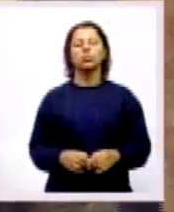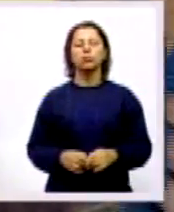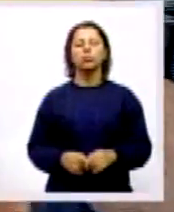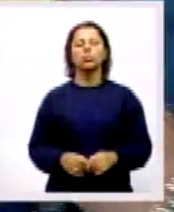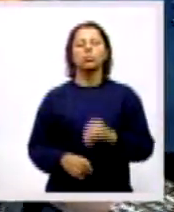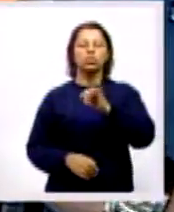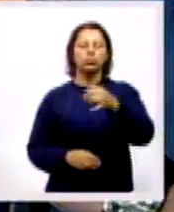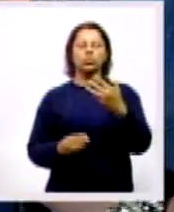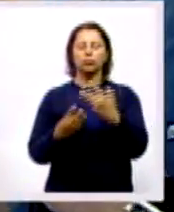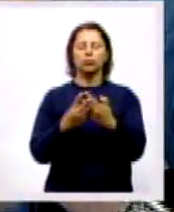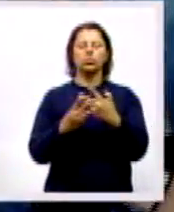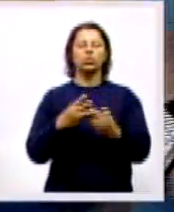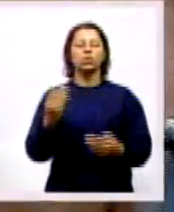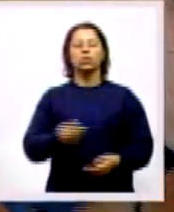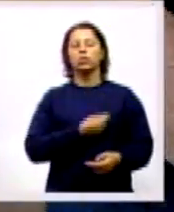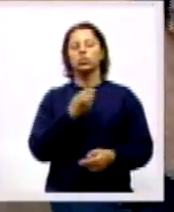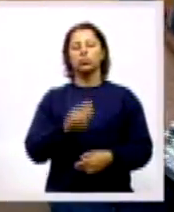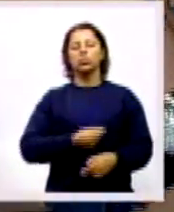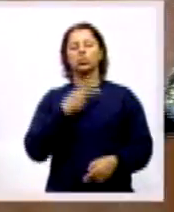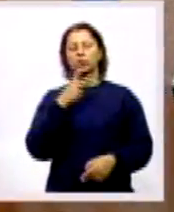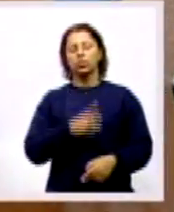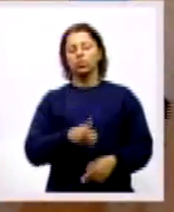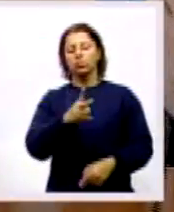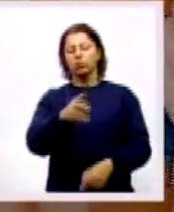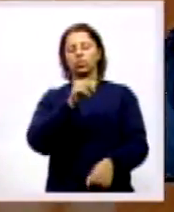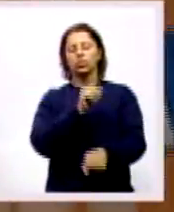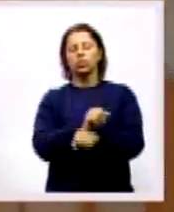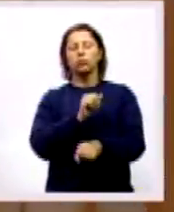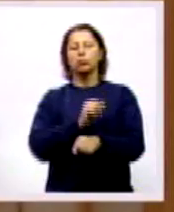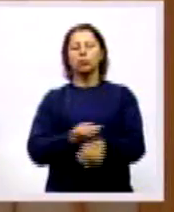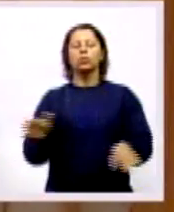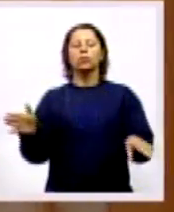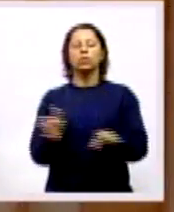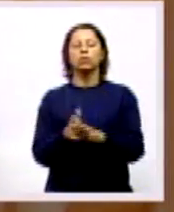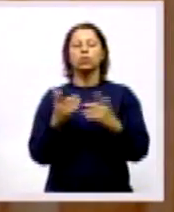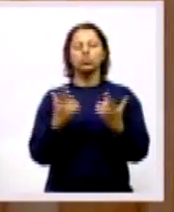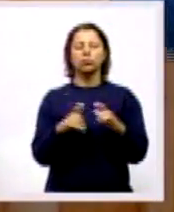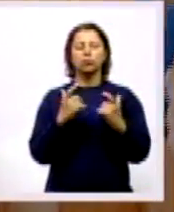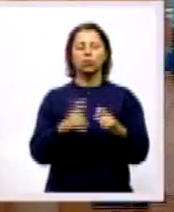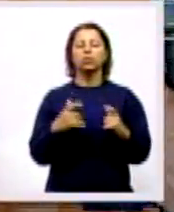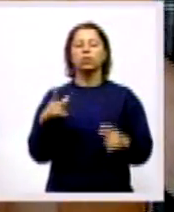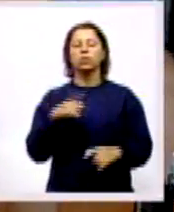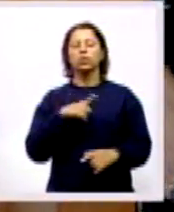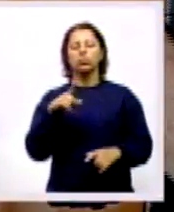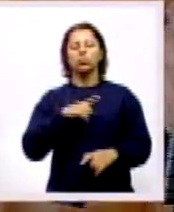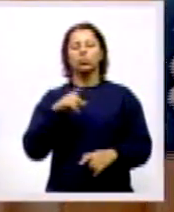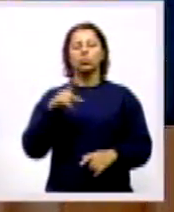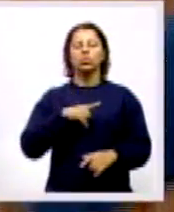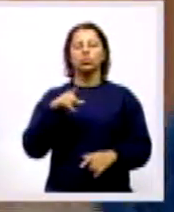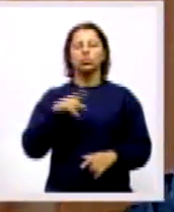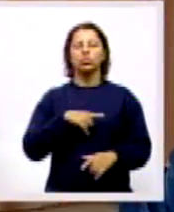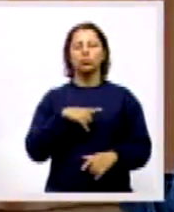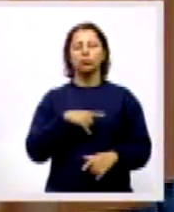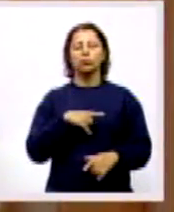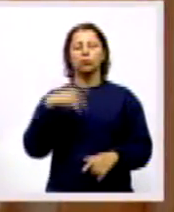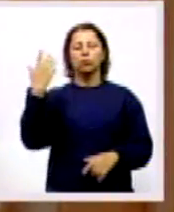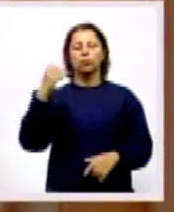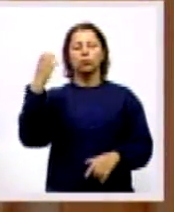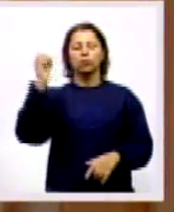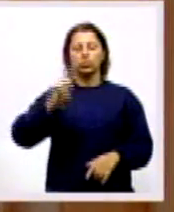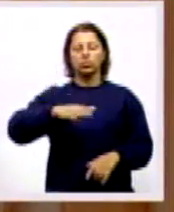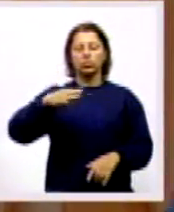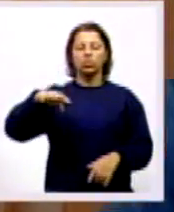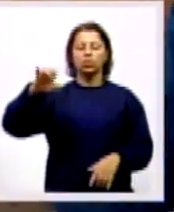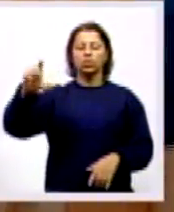todo o povo judeu caminhava sempre na esperança de chegar a um lugar aonde iria correr leite e mel. O que que essa metáfora quer